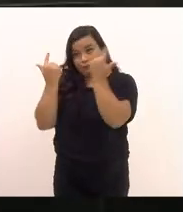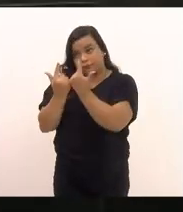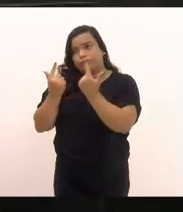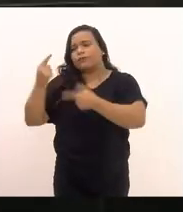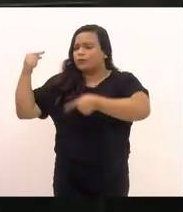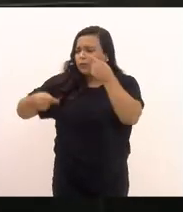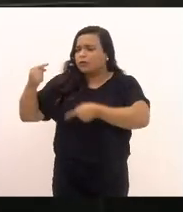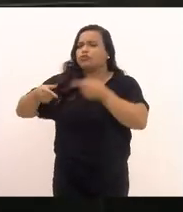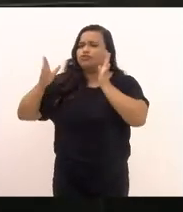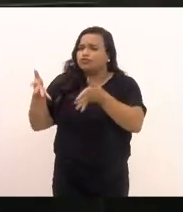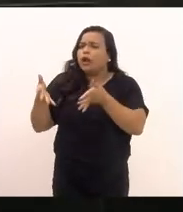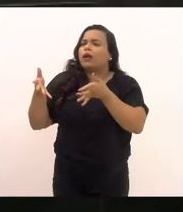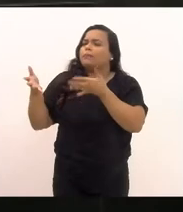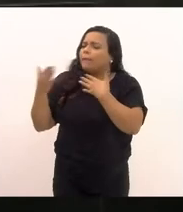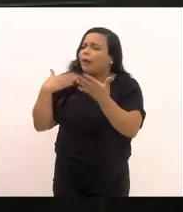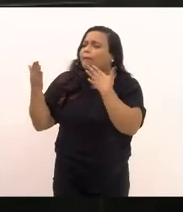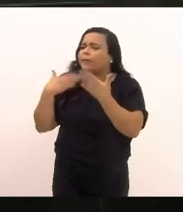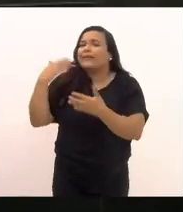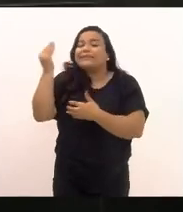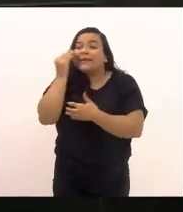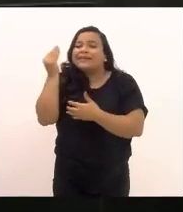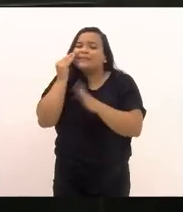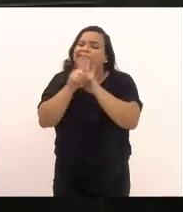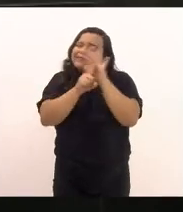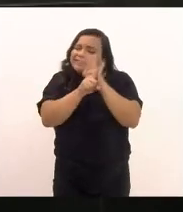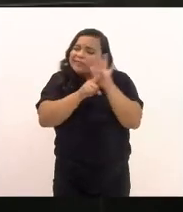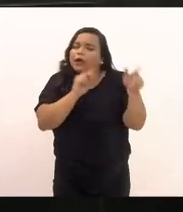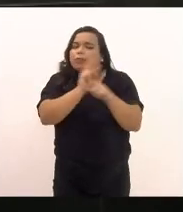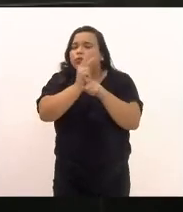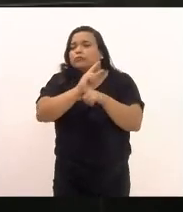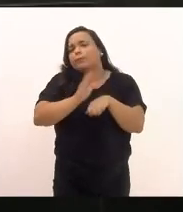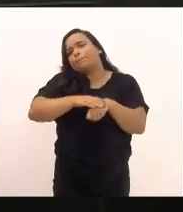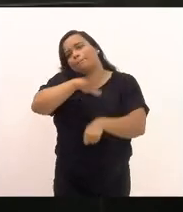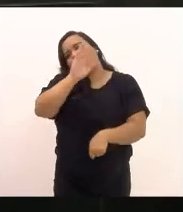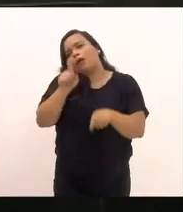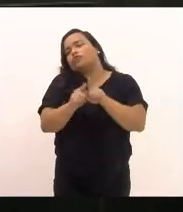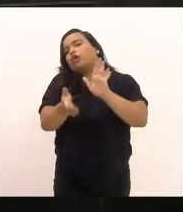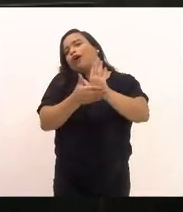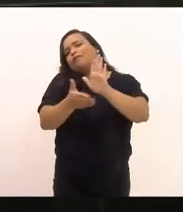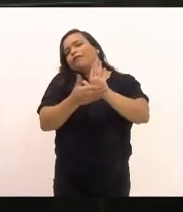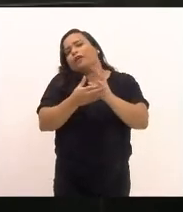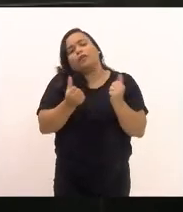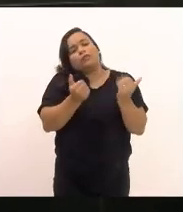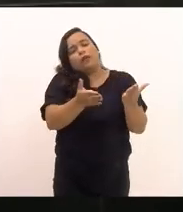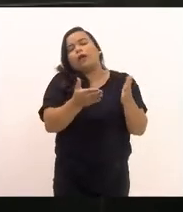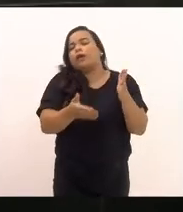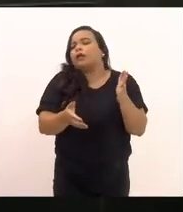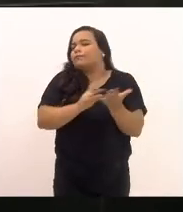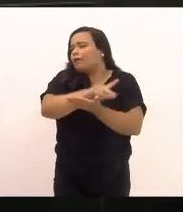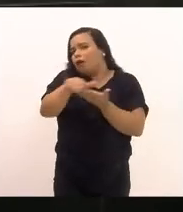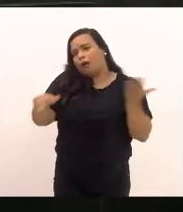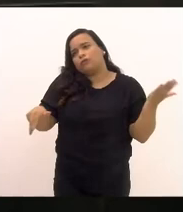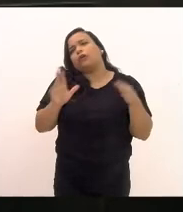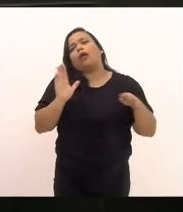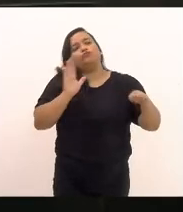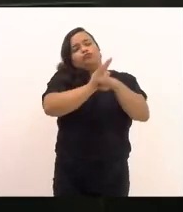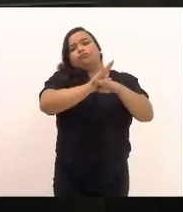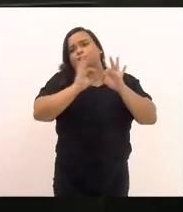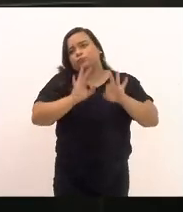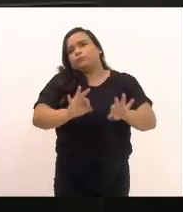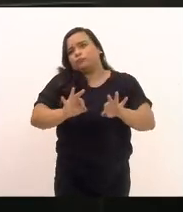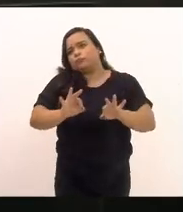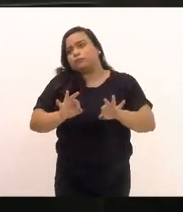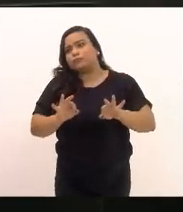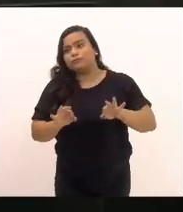esta CPI, aprofundar suas investigações, o seu monitoramento, e oferecer propostas factíveis, seja no